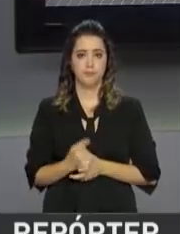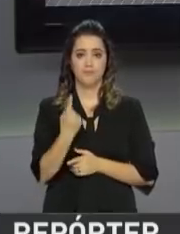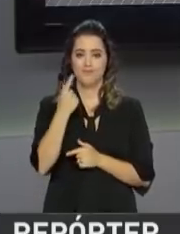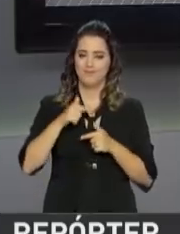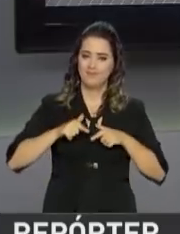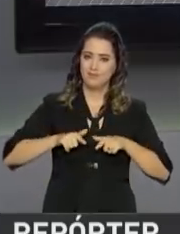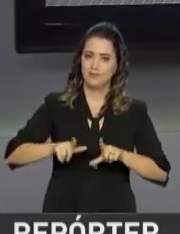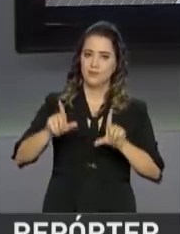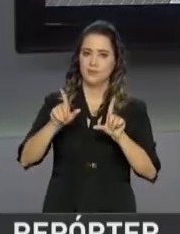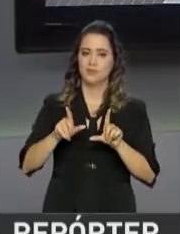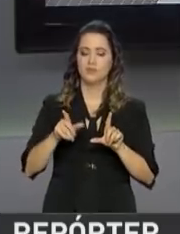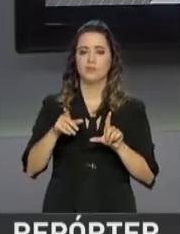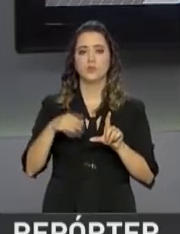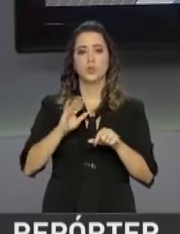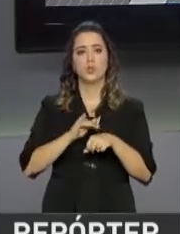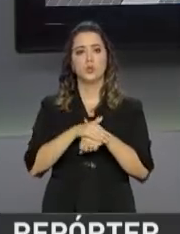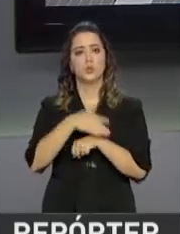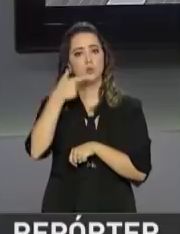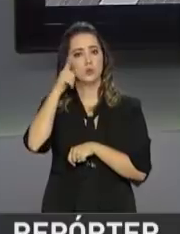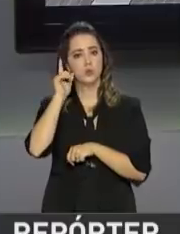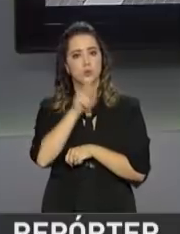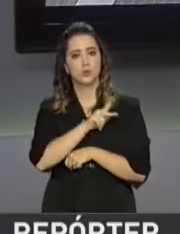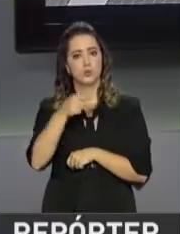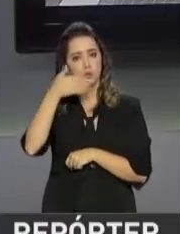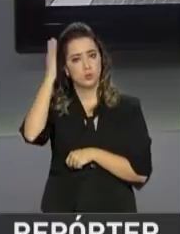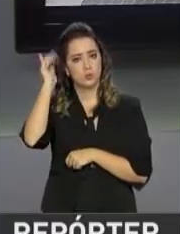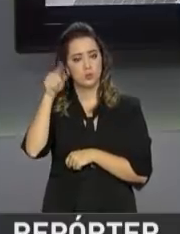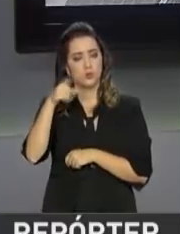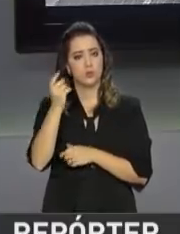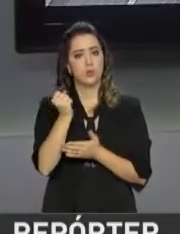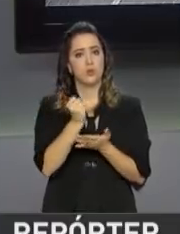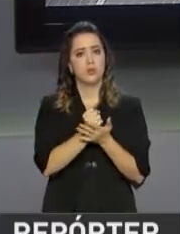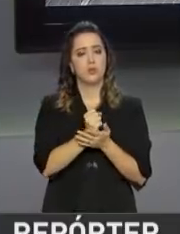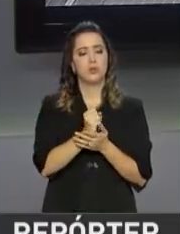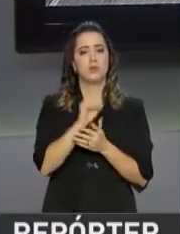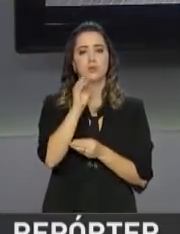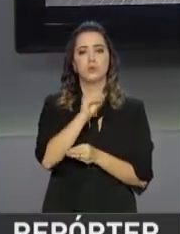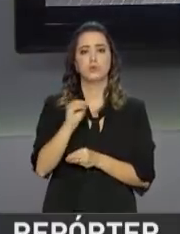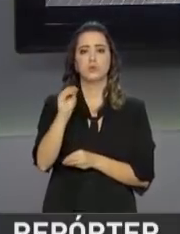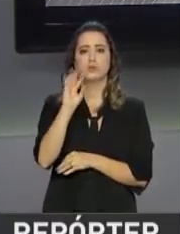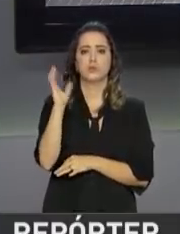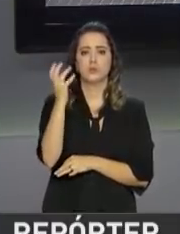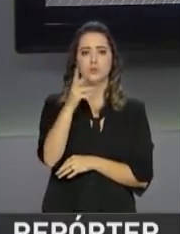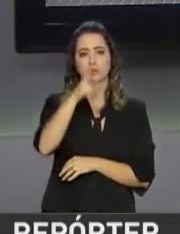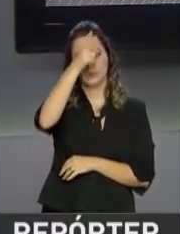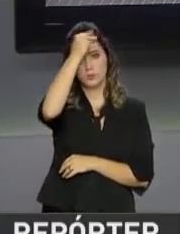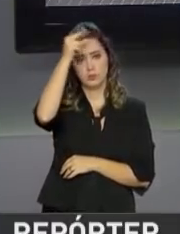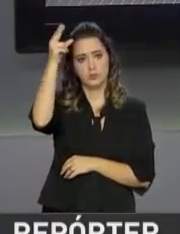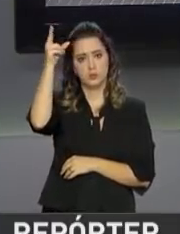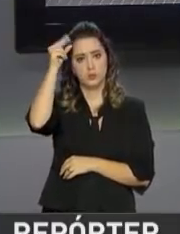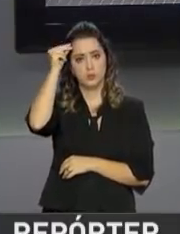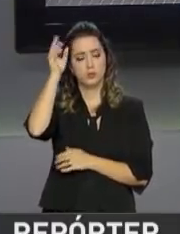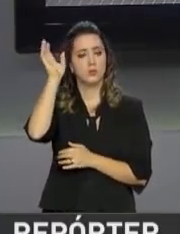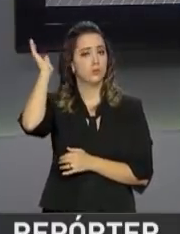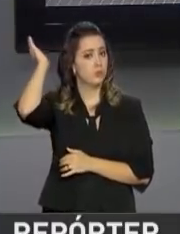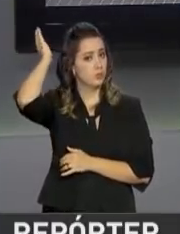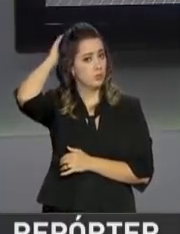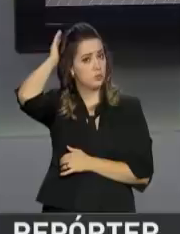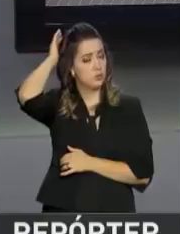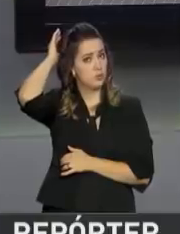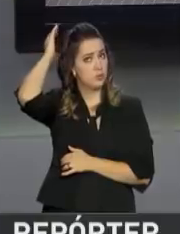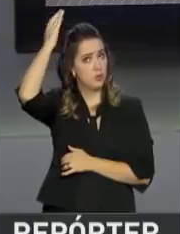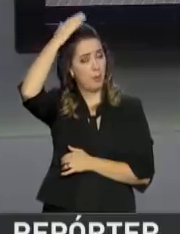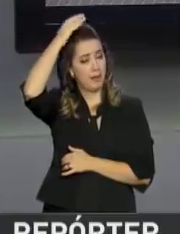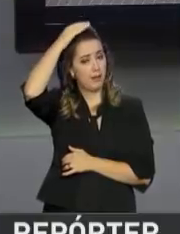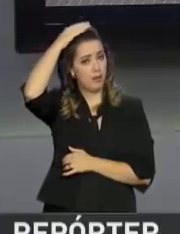um dos programas premiados na noite de ontem pelo presidente Michel Temer é o Elos da Sustentabilidade, da Prefeitura de Campo Largo, no